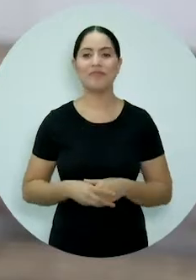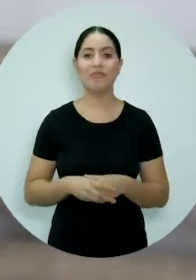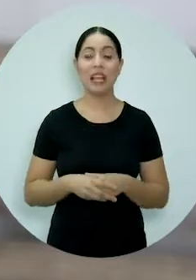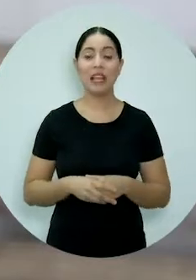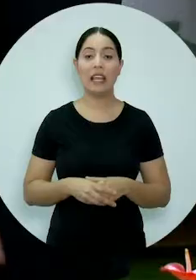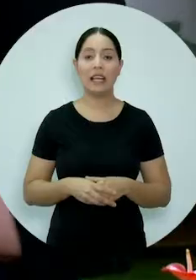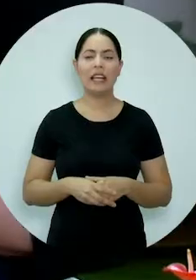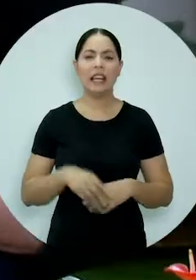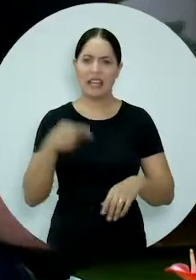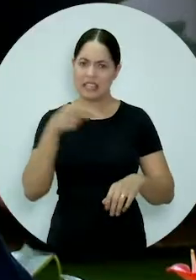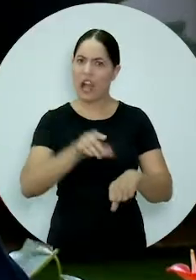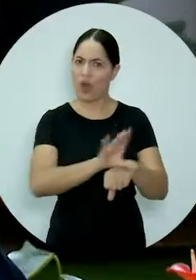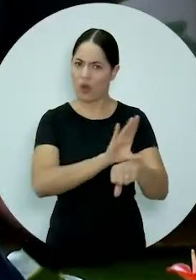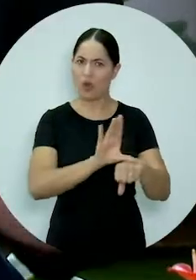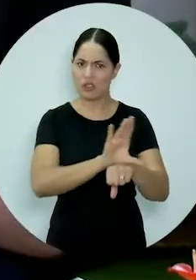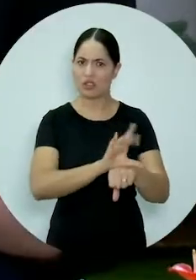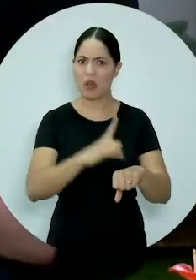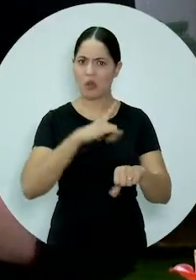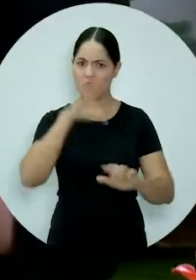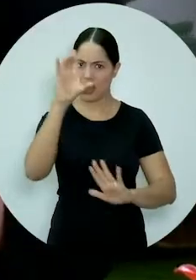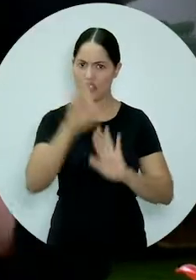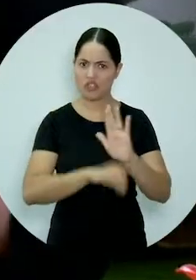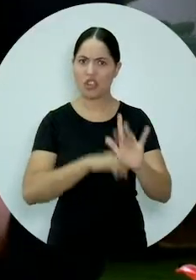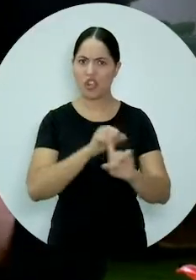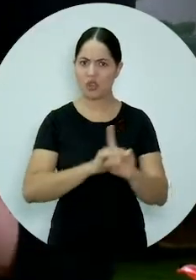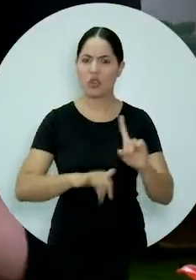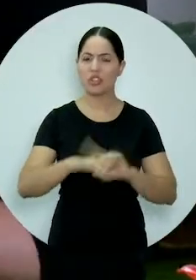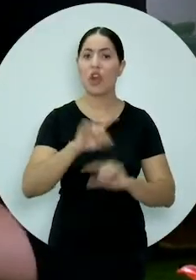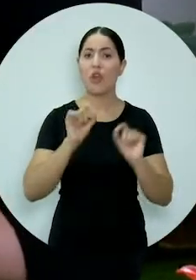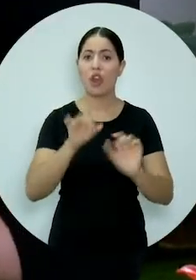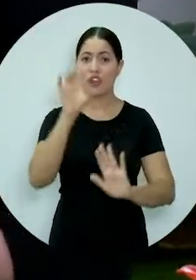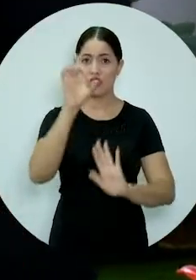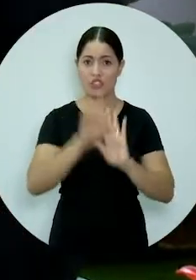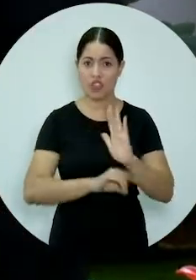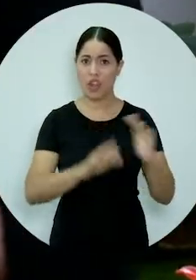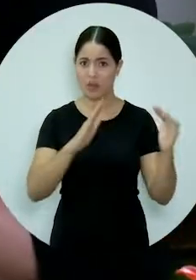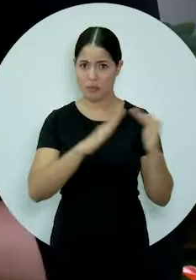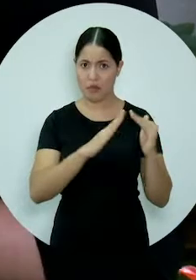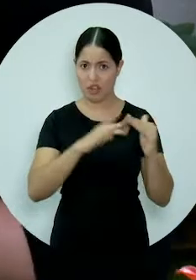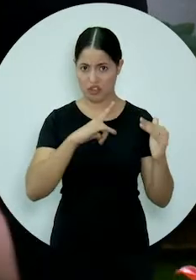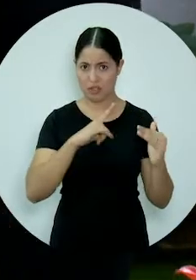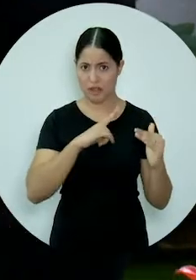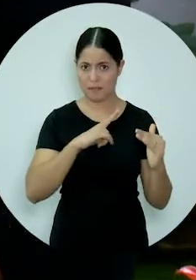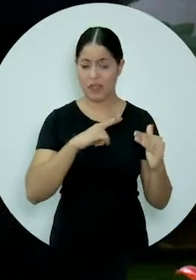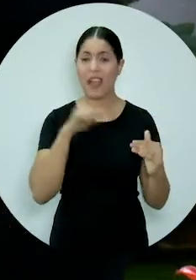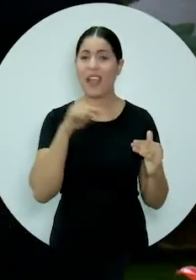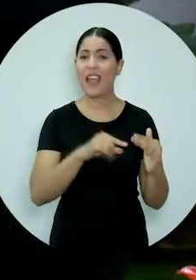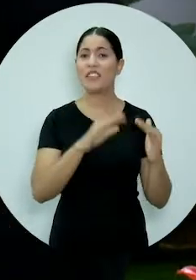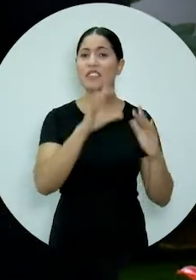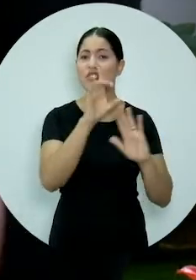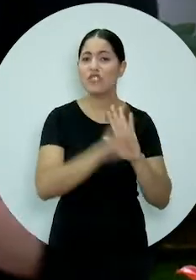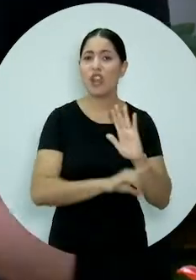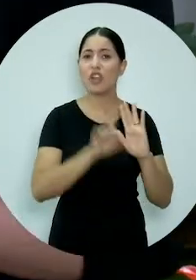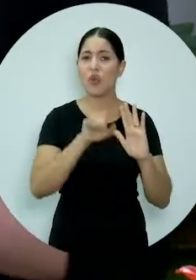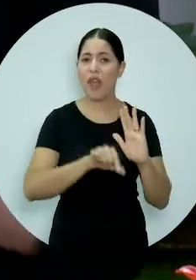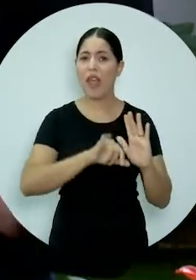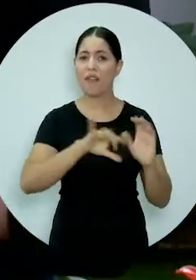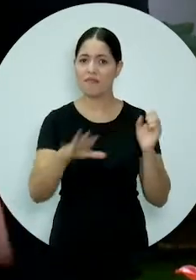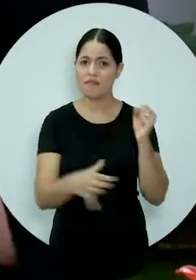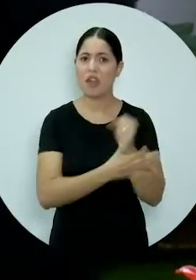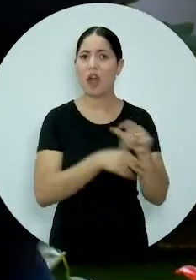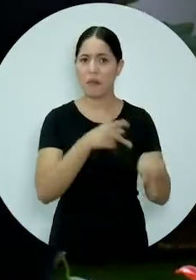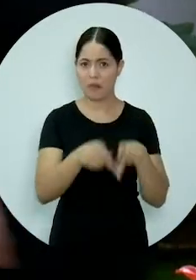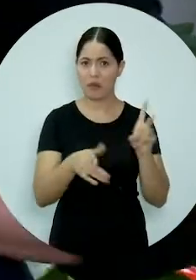Satisfação. Dr. Paulo, está na Constituição, dentre os direitos sociais, o direito à moradia. A gente pode falar que este direito